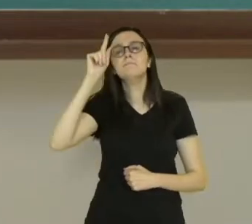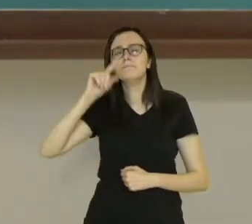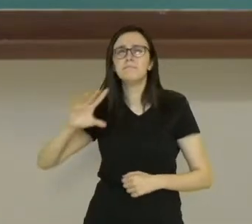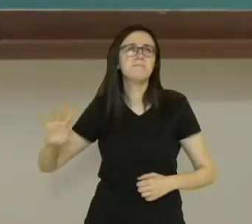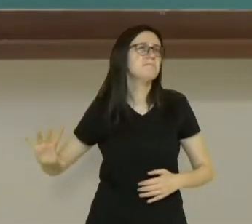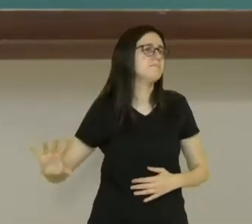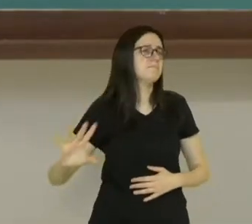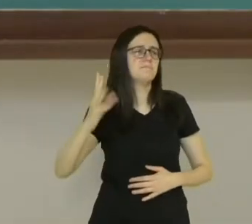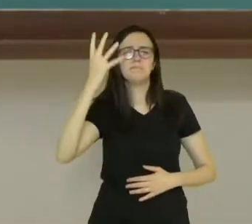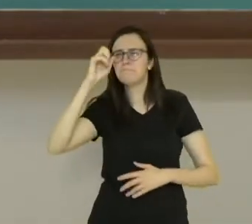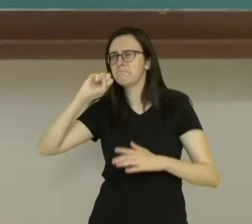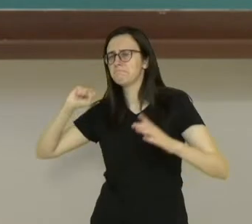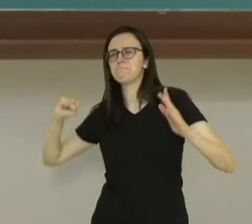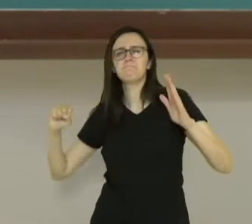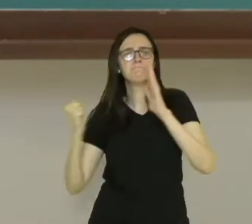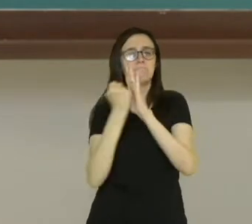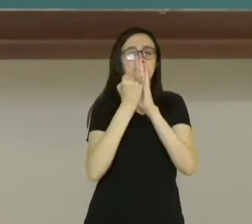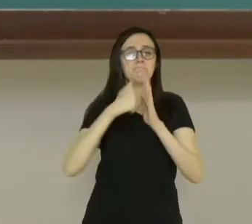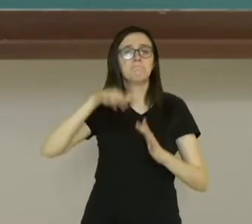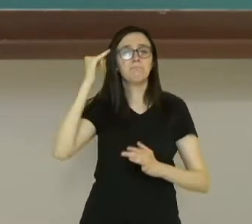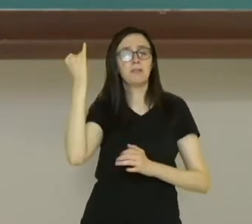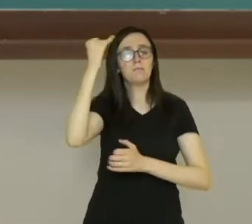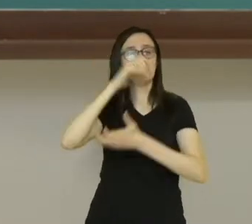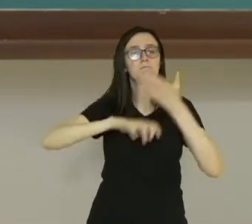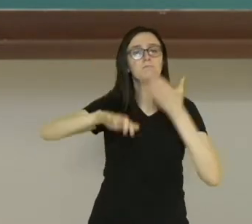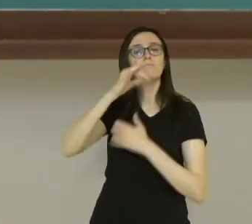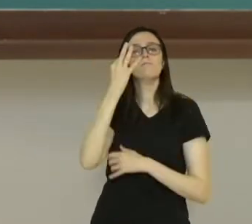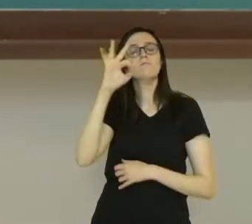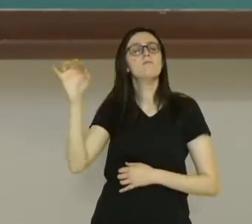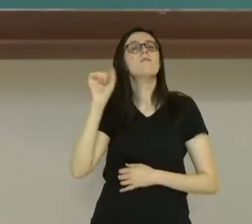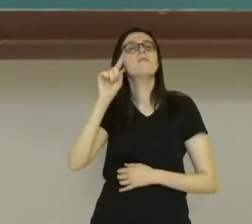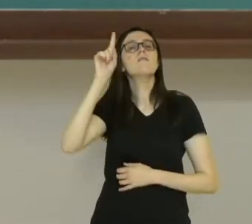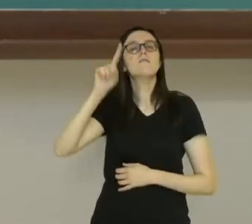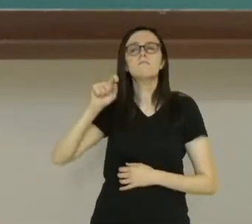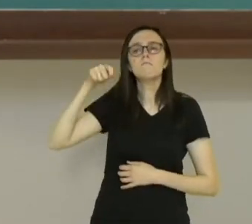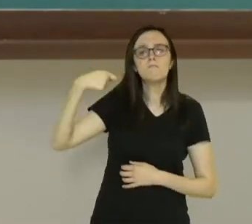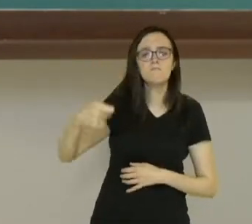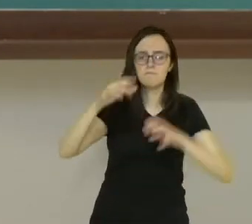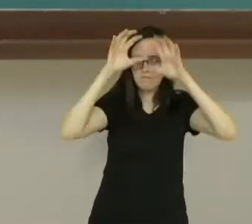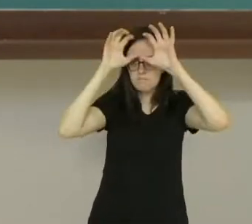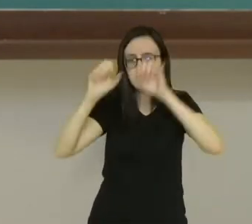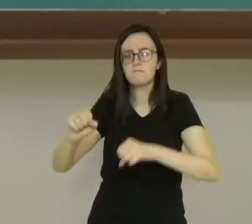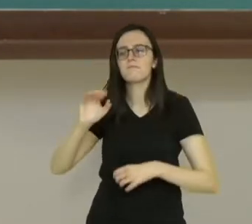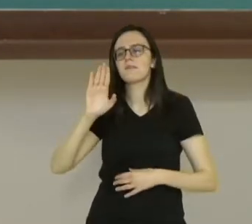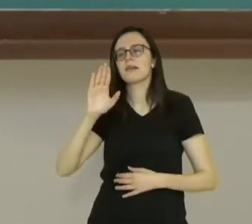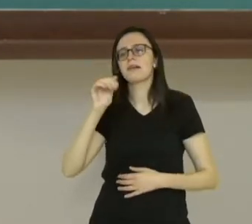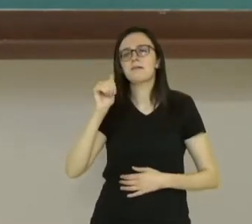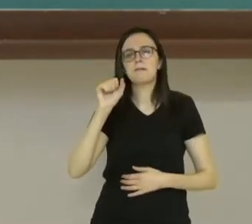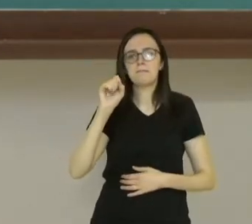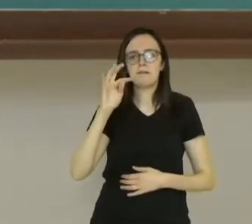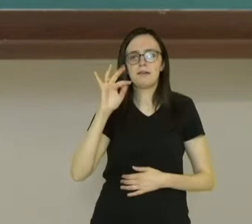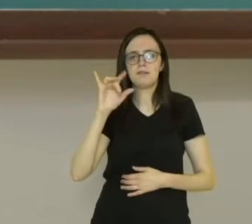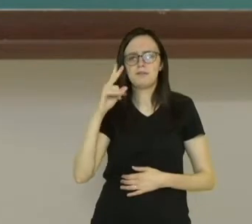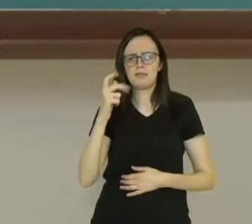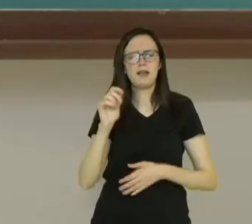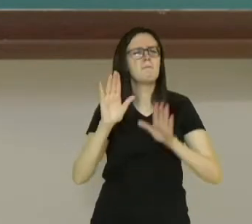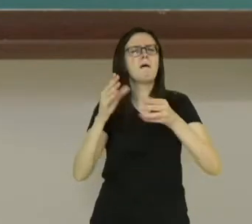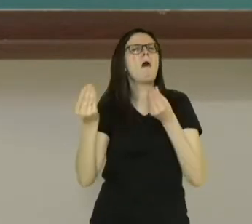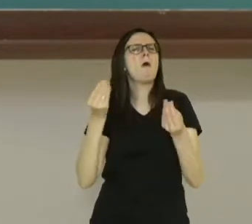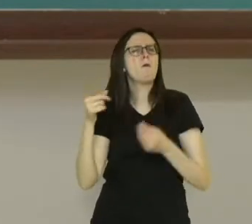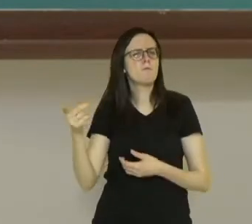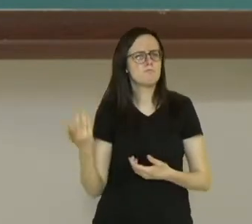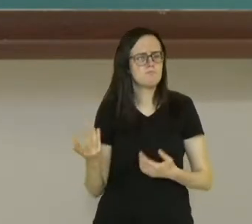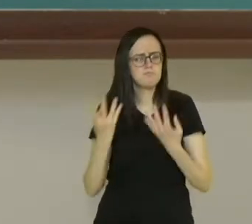acontecimento símbolo, o mais importante da Revolução Francesa, que é a chamada tomada da Bastilha. Mas como que ocorre